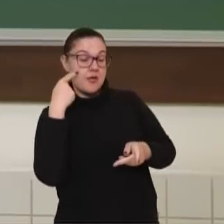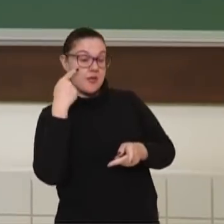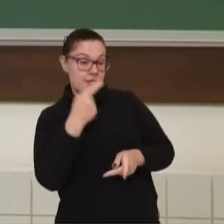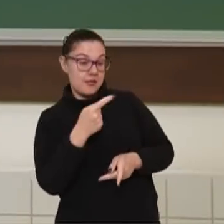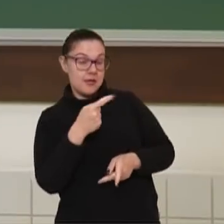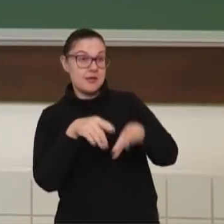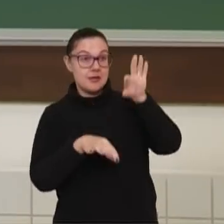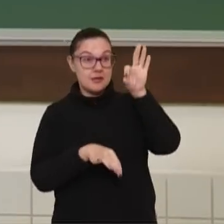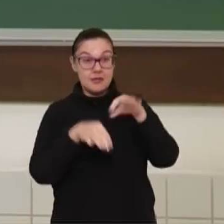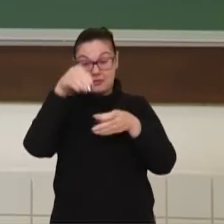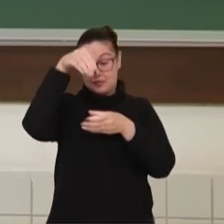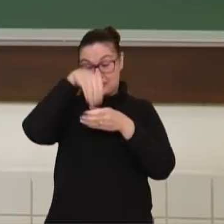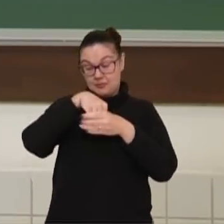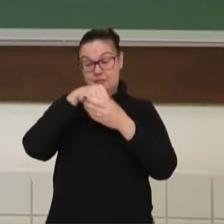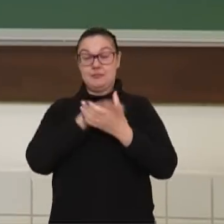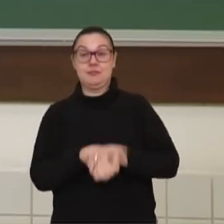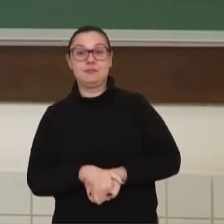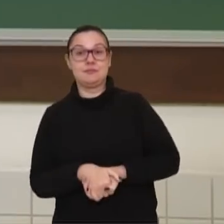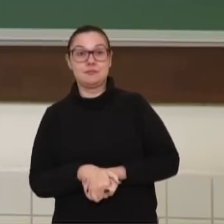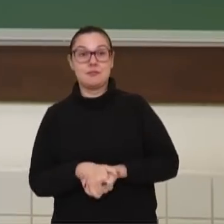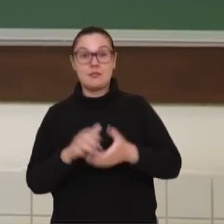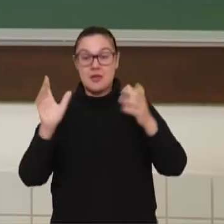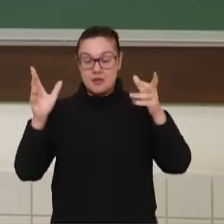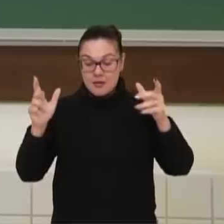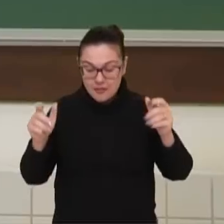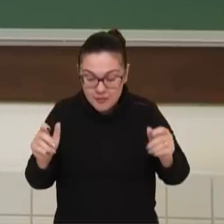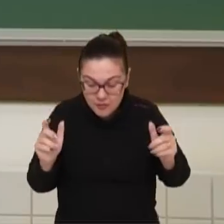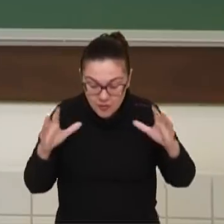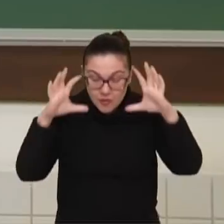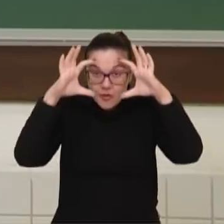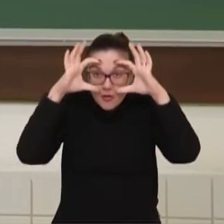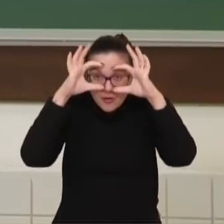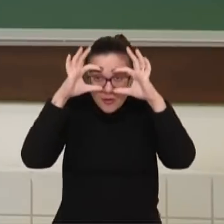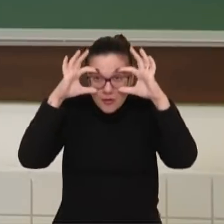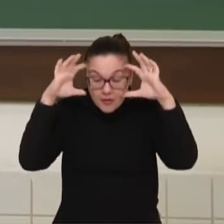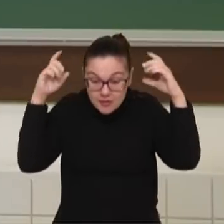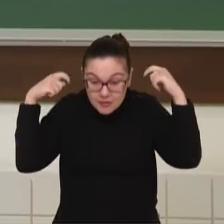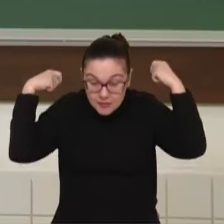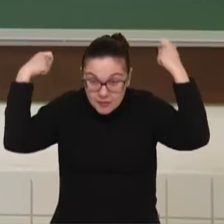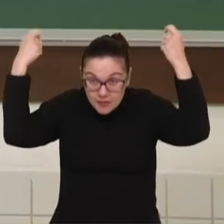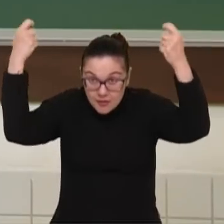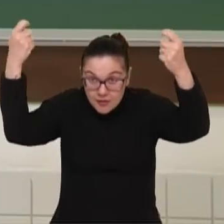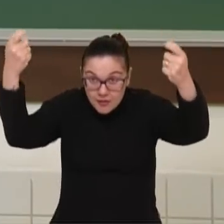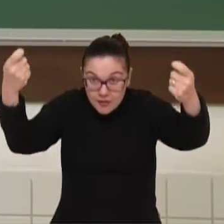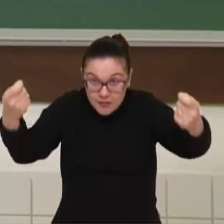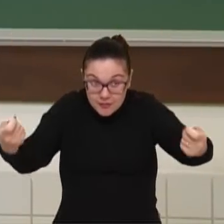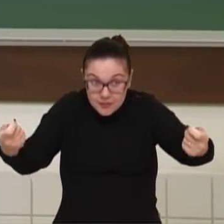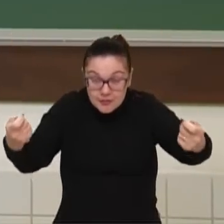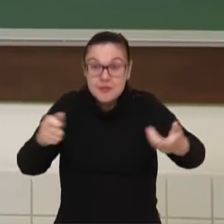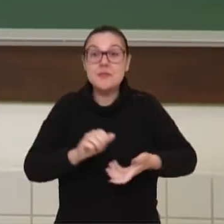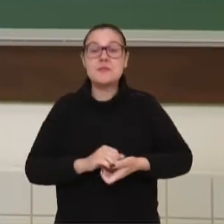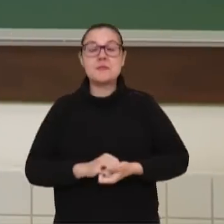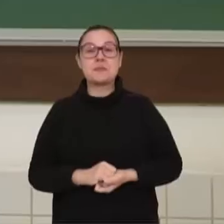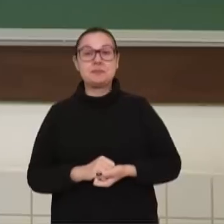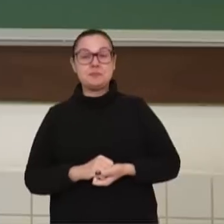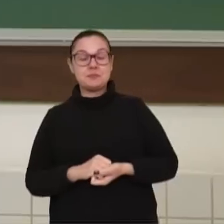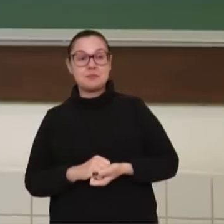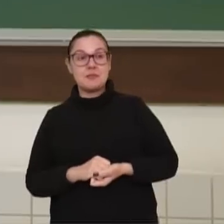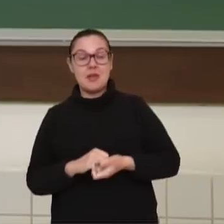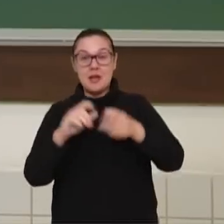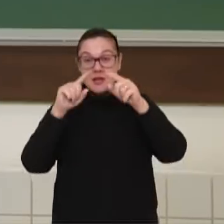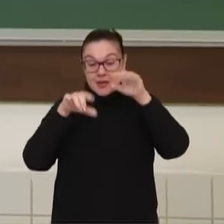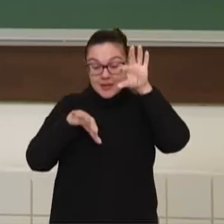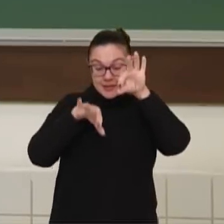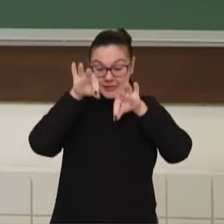assistir um teatro dentro dessa caixa. Então a pessoa vai lá, cobre a cabeça com um pano escuro e aí assiste